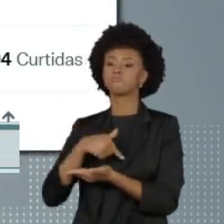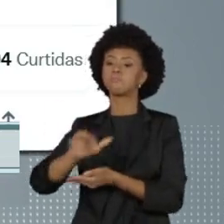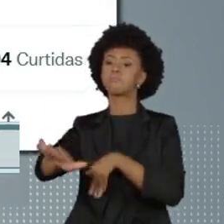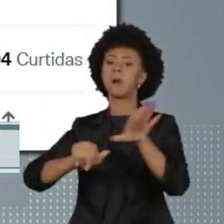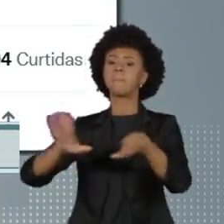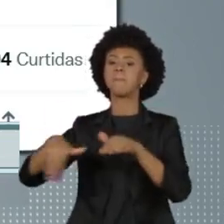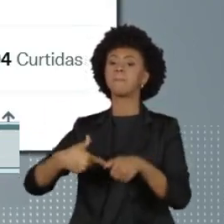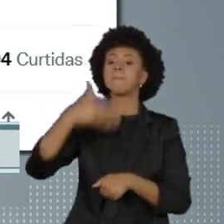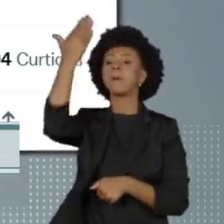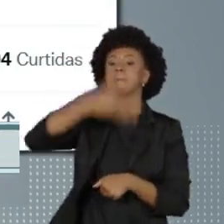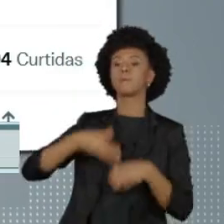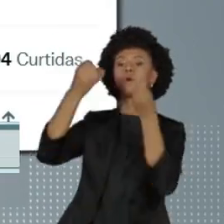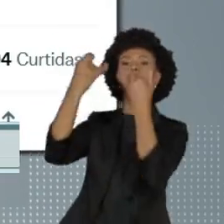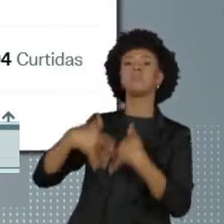para dar explicações em Brasília